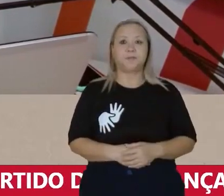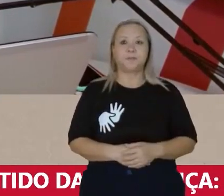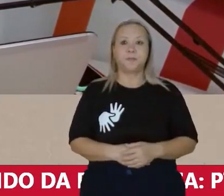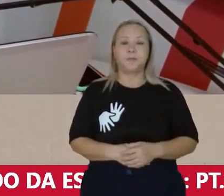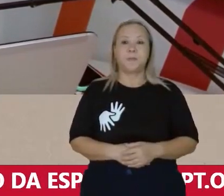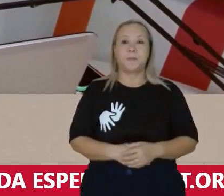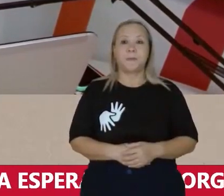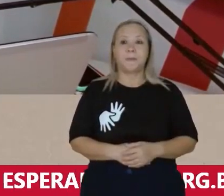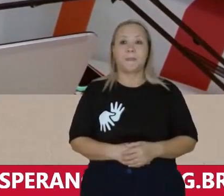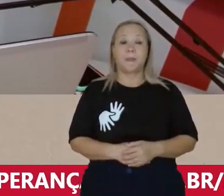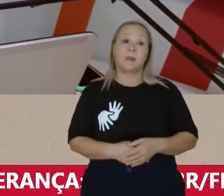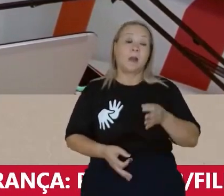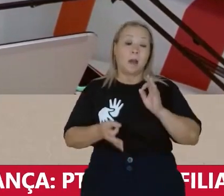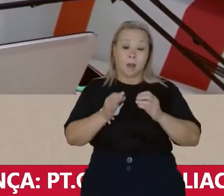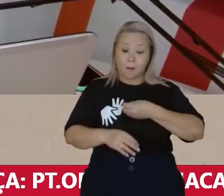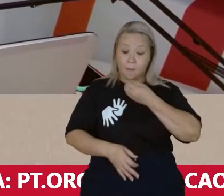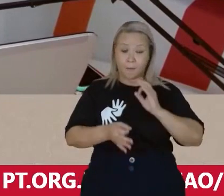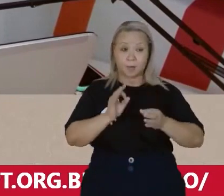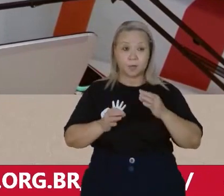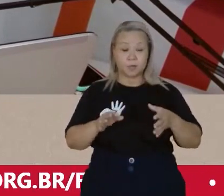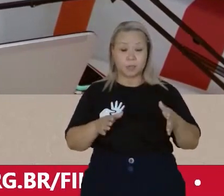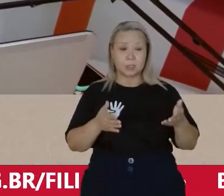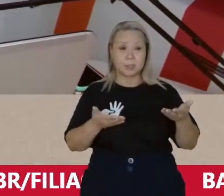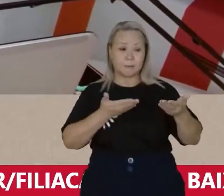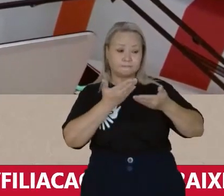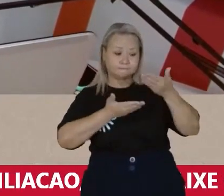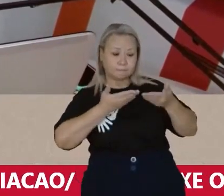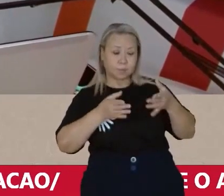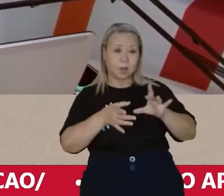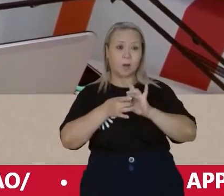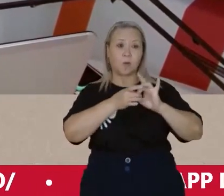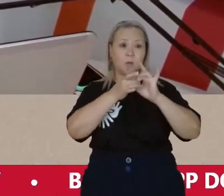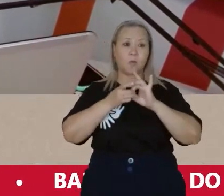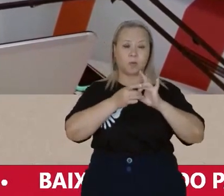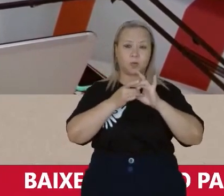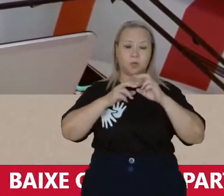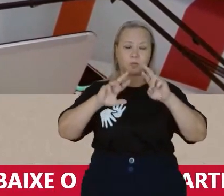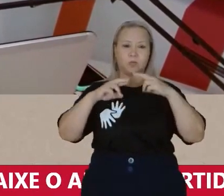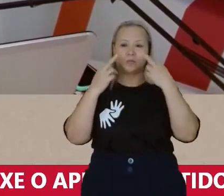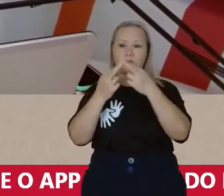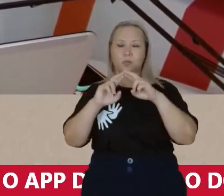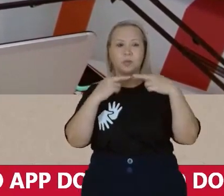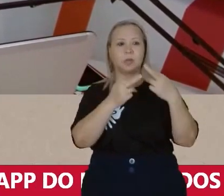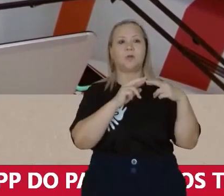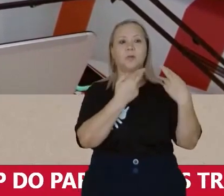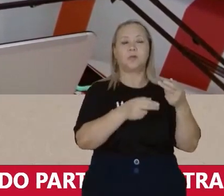Muito bem, bom, a Vida e Justiça ela é a confluência, né, de um conjunto de plenárias que foram